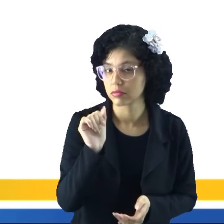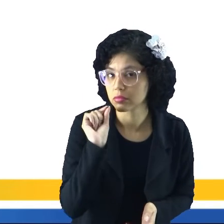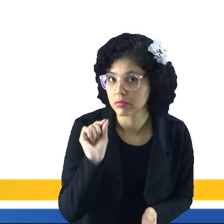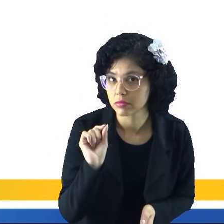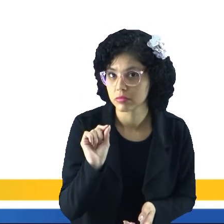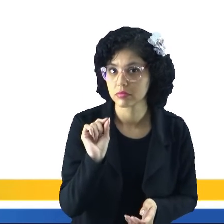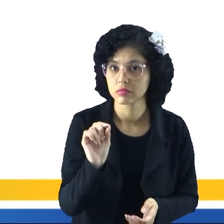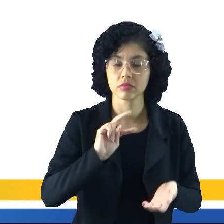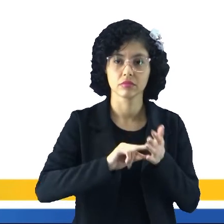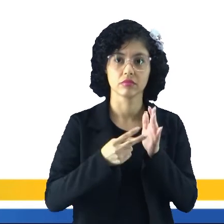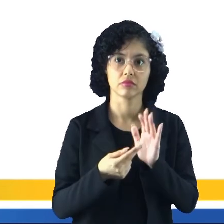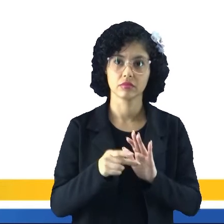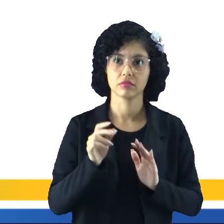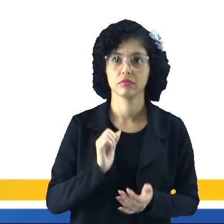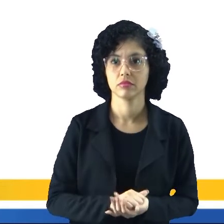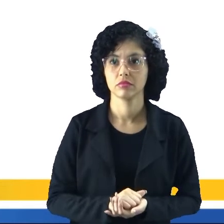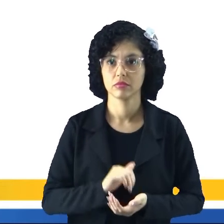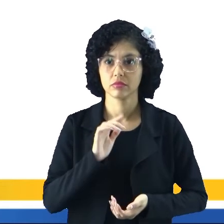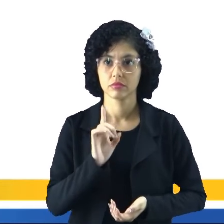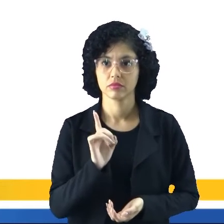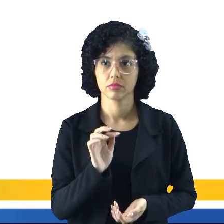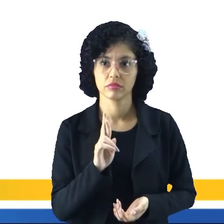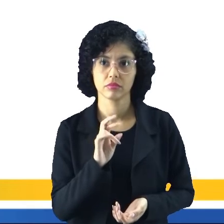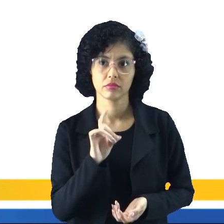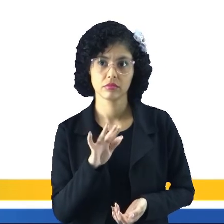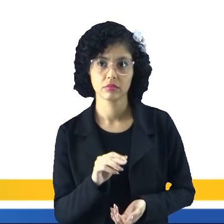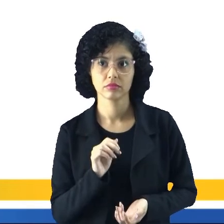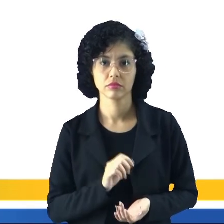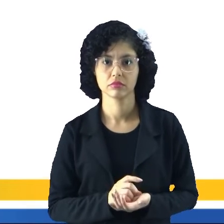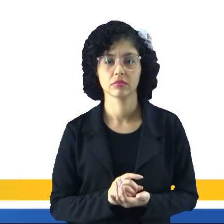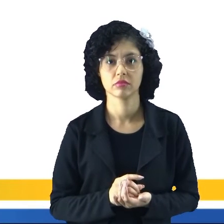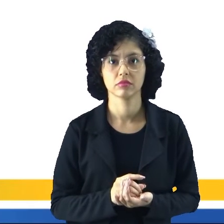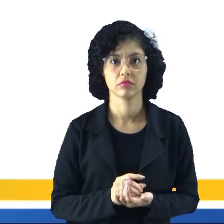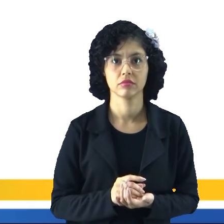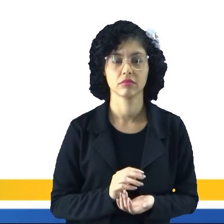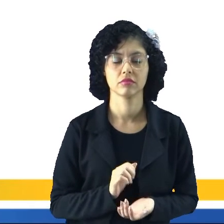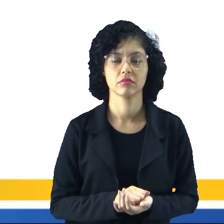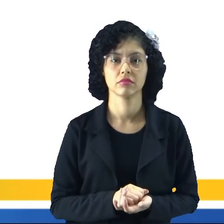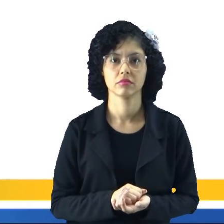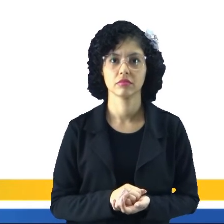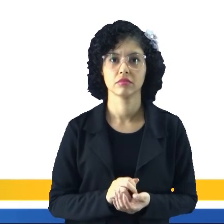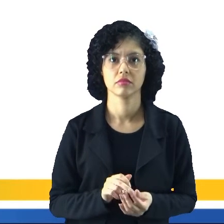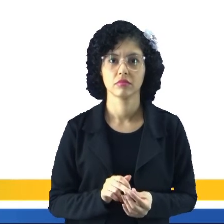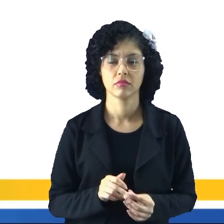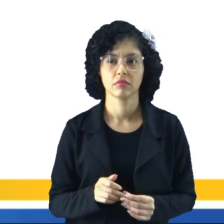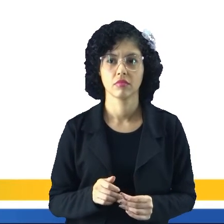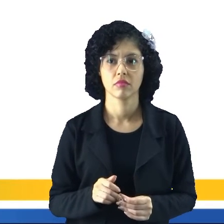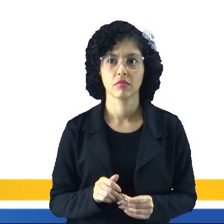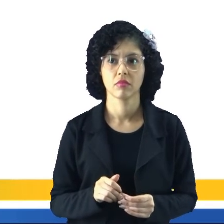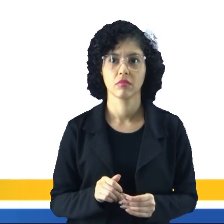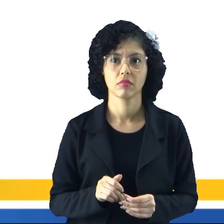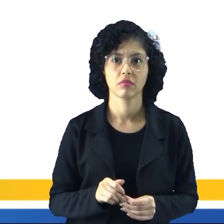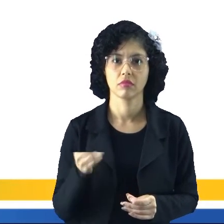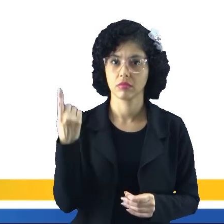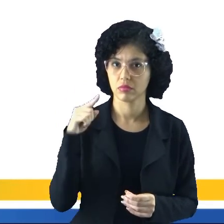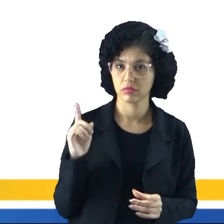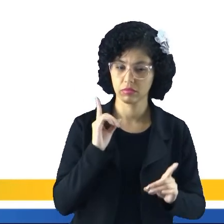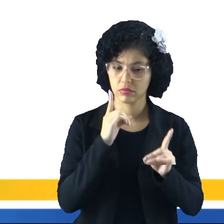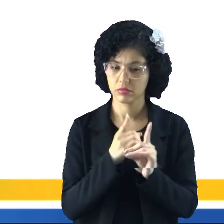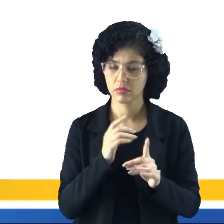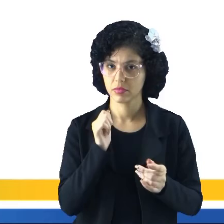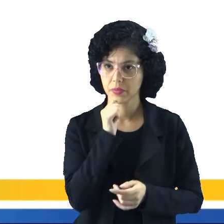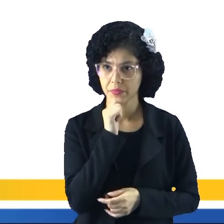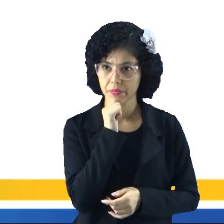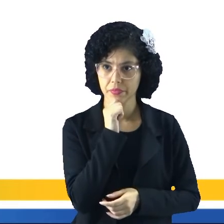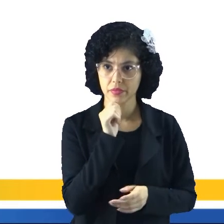né? O que significa a palavra destoa, né? Destoa quer dizer divergir, né? Ou seja, ir de encontro.